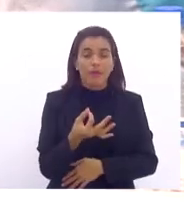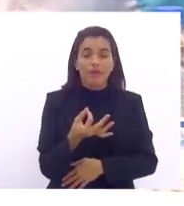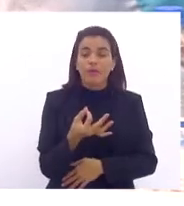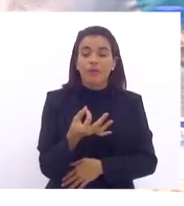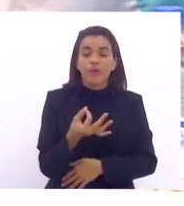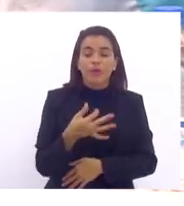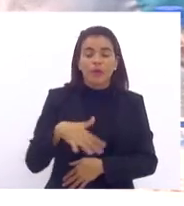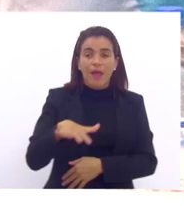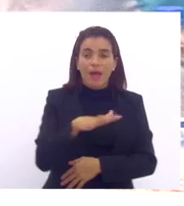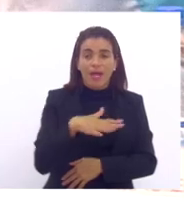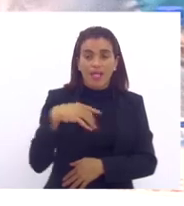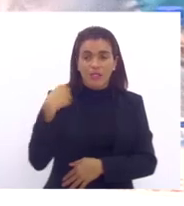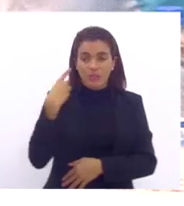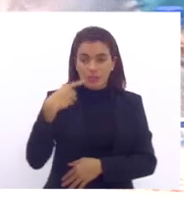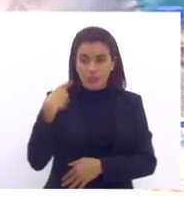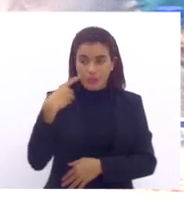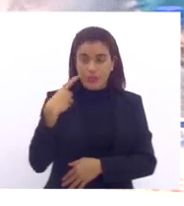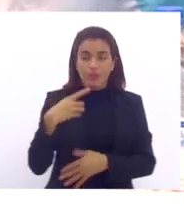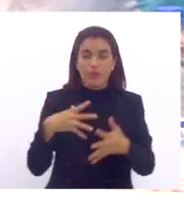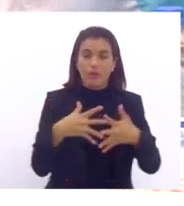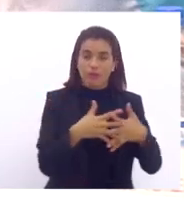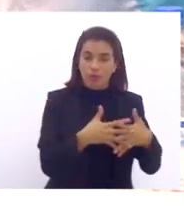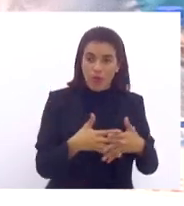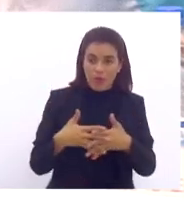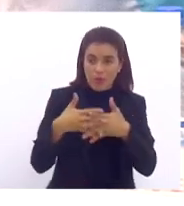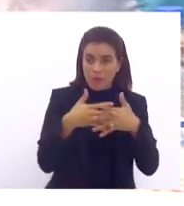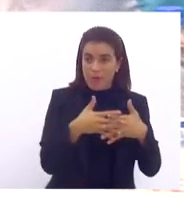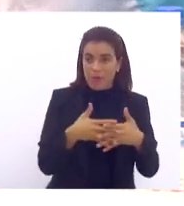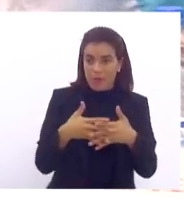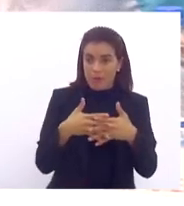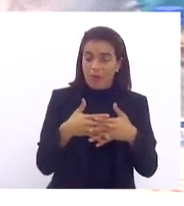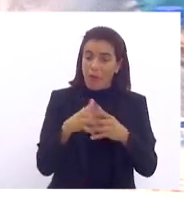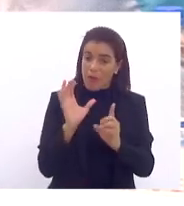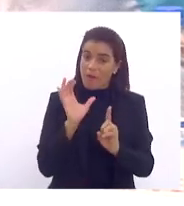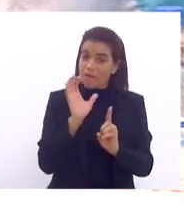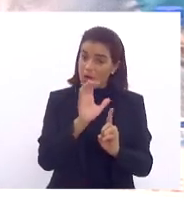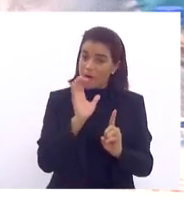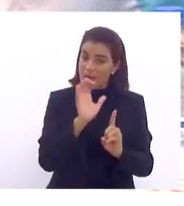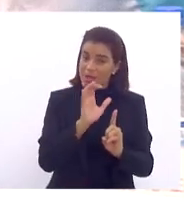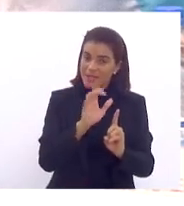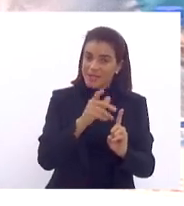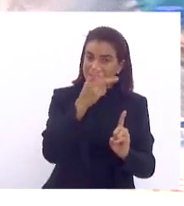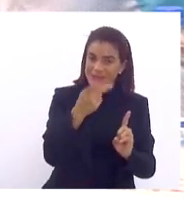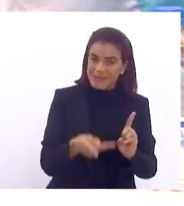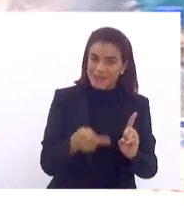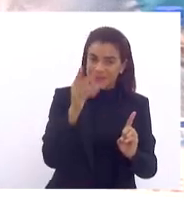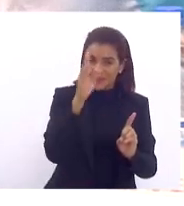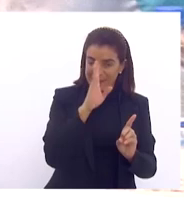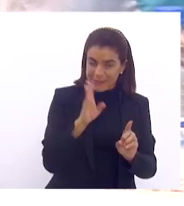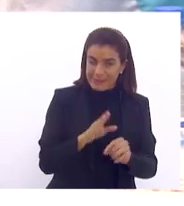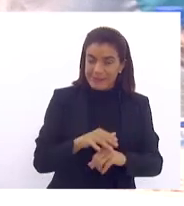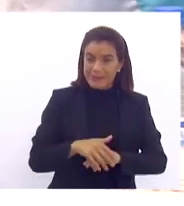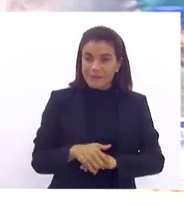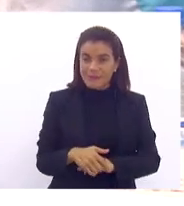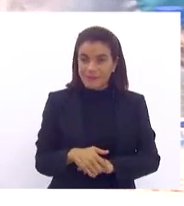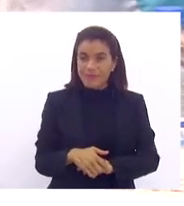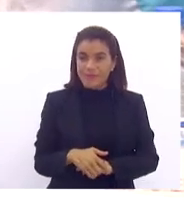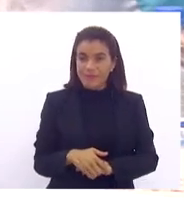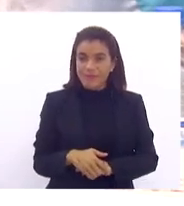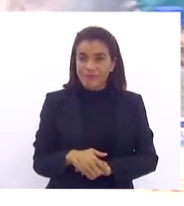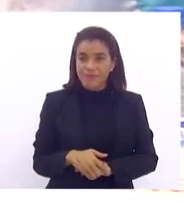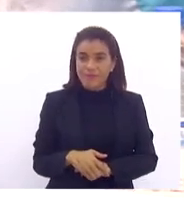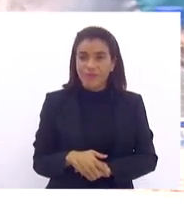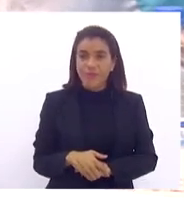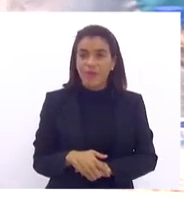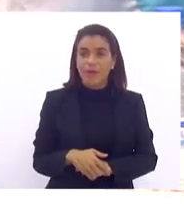do direito do direito norte-americano que é uma grande influência no nosso direito como foi como vimos H pouco fala do